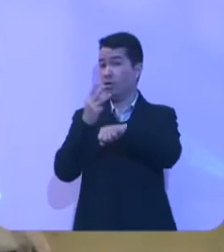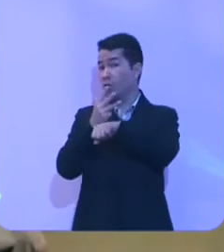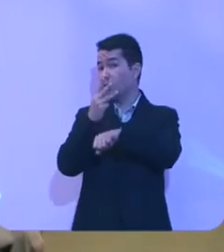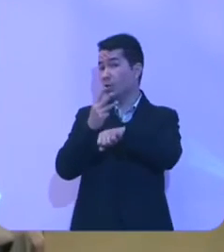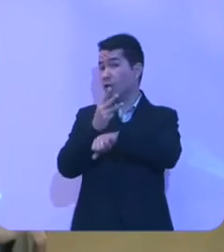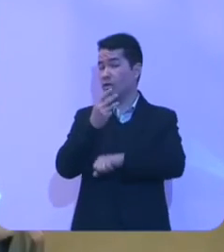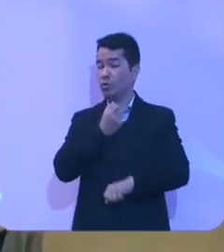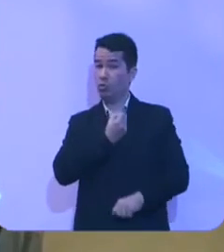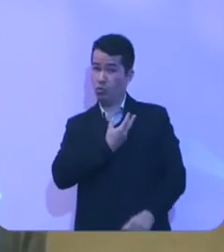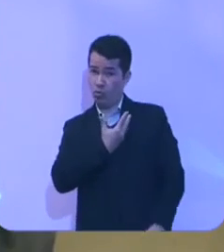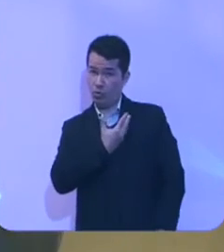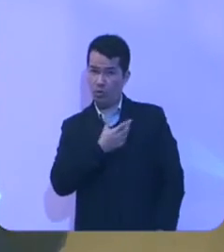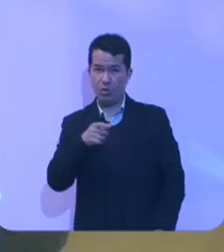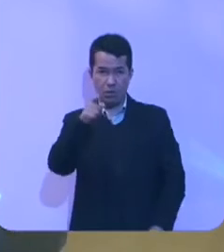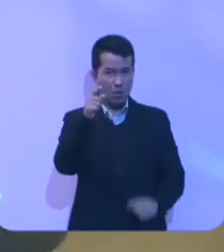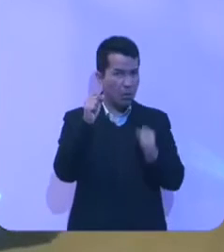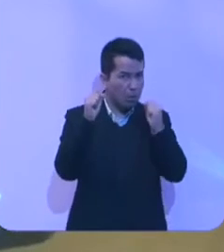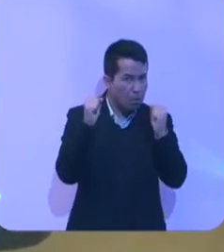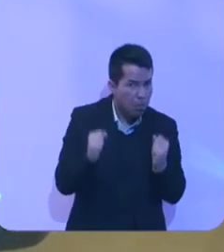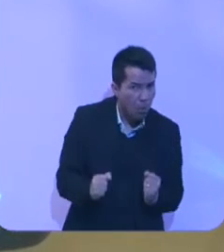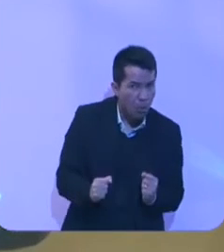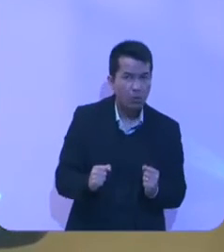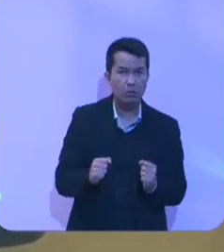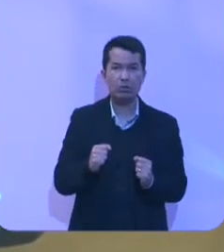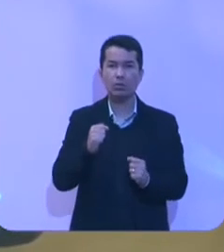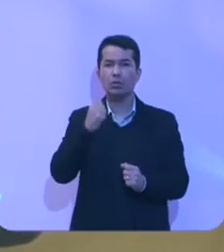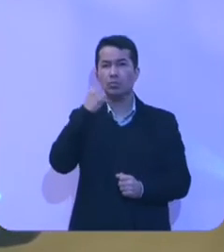plantão 24 horas. Você pode falar com